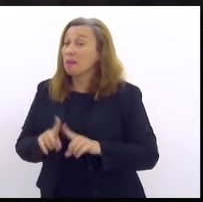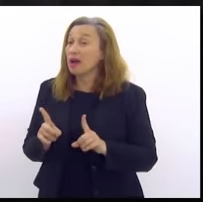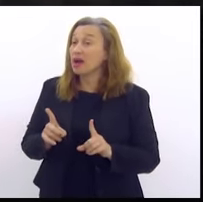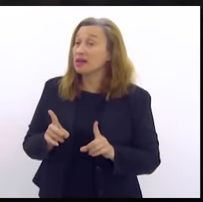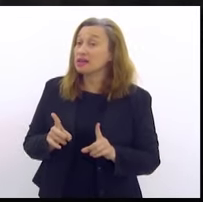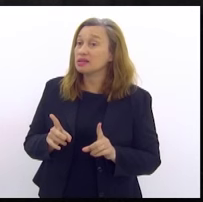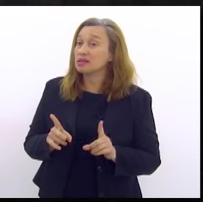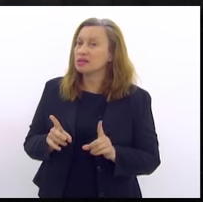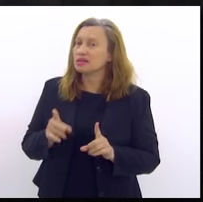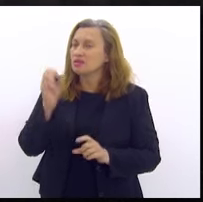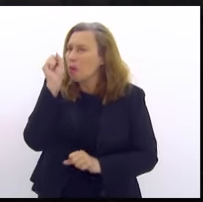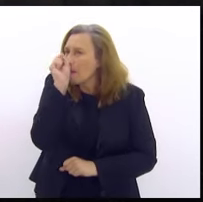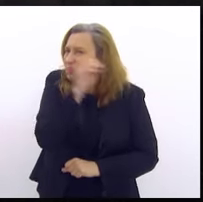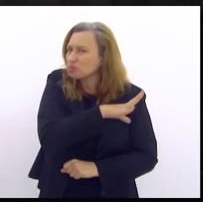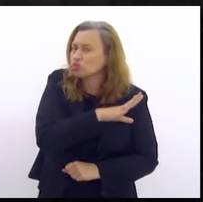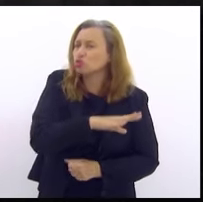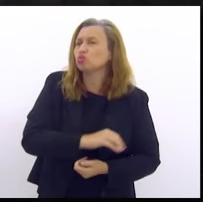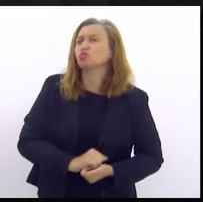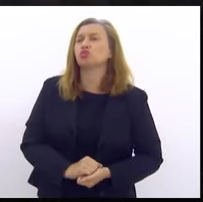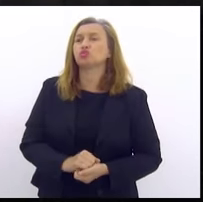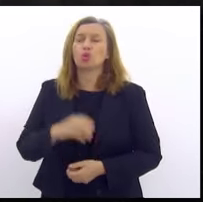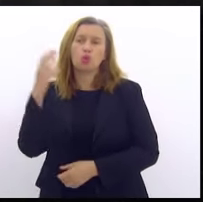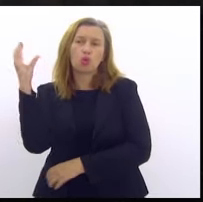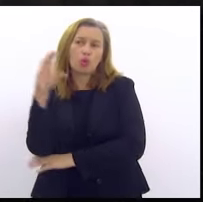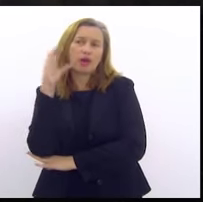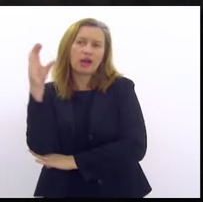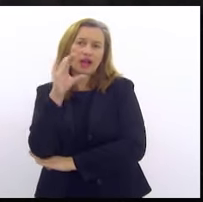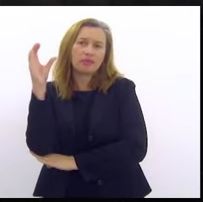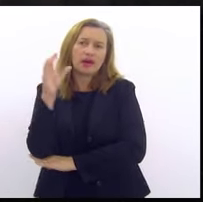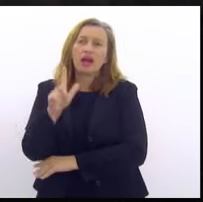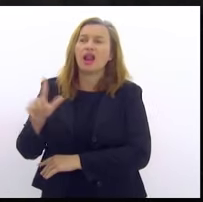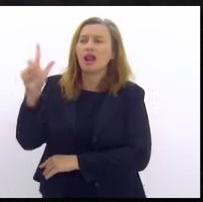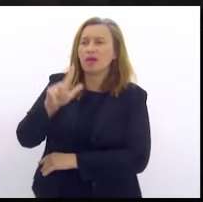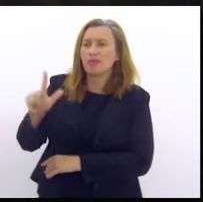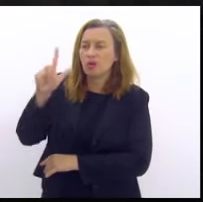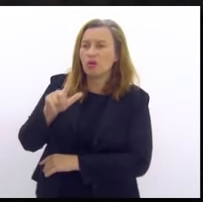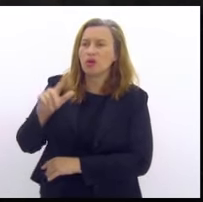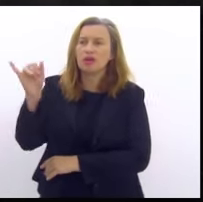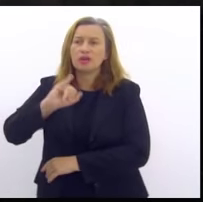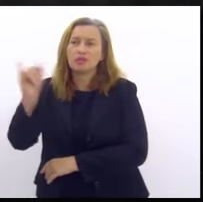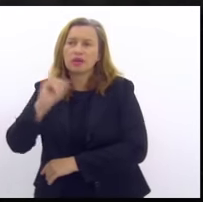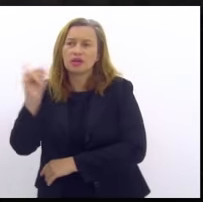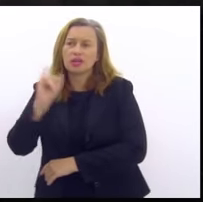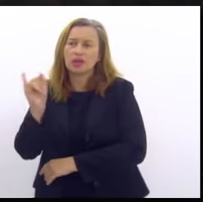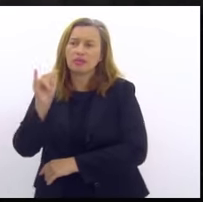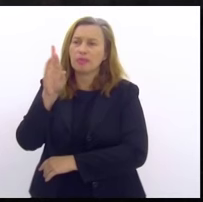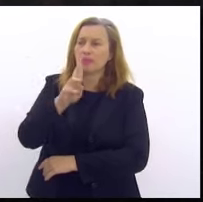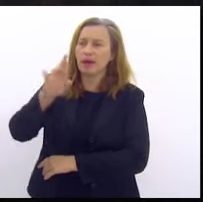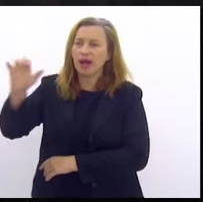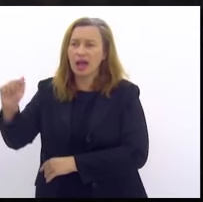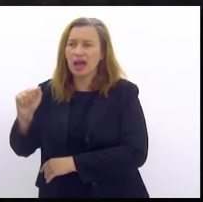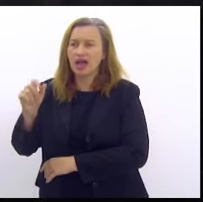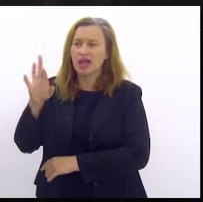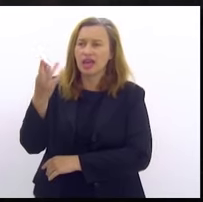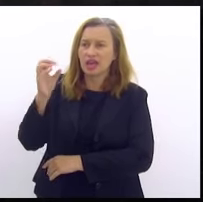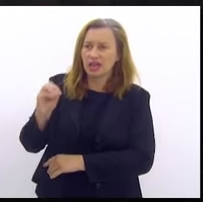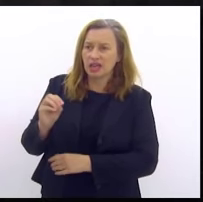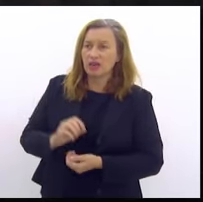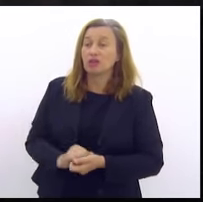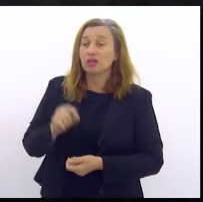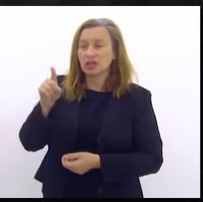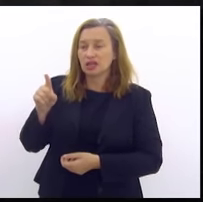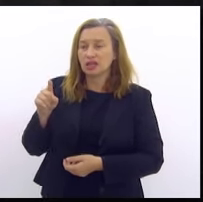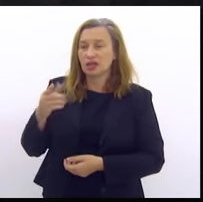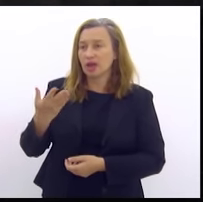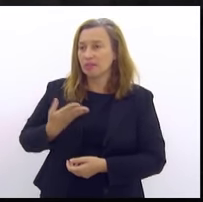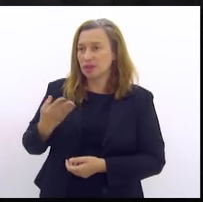coisa está ficando absurda. Copacabana, Leblon, Ipanema, Barra, Recreio, onde ali o Marcelo Rubim, meu